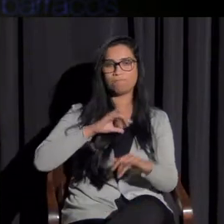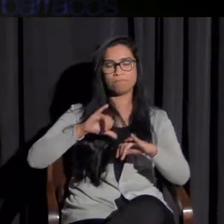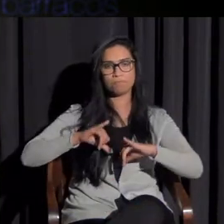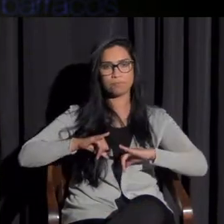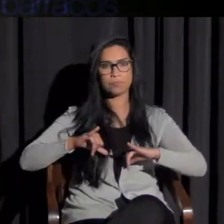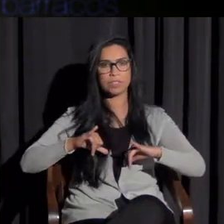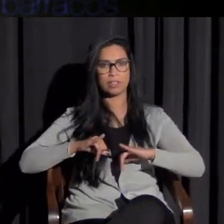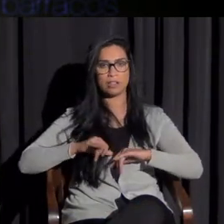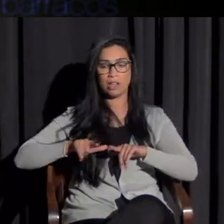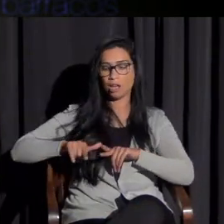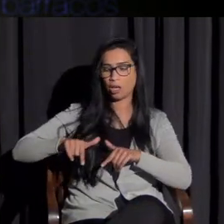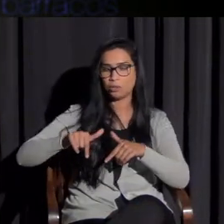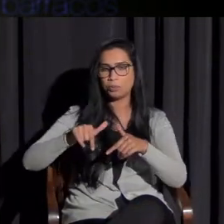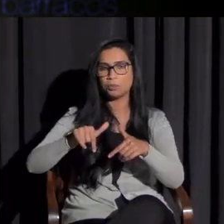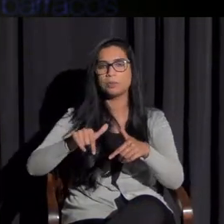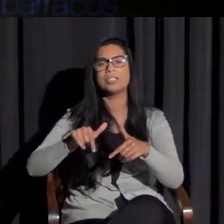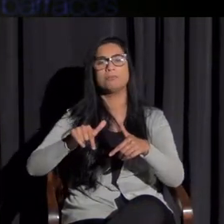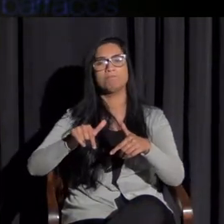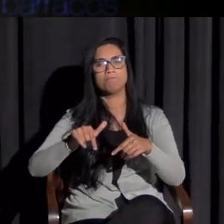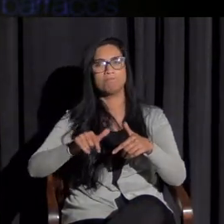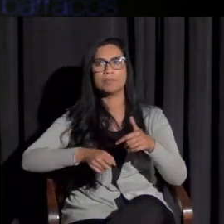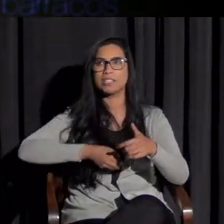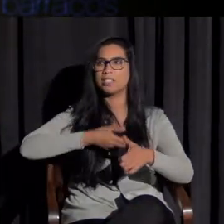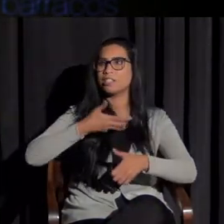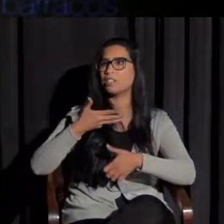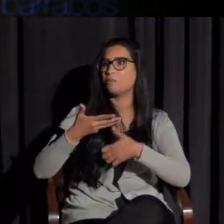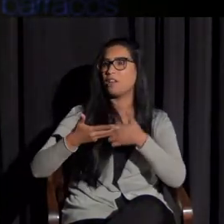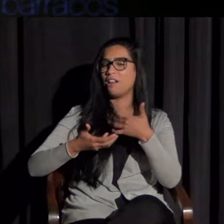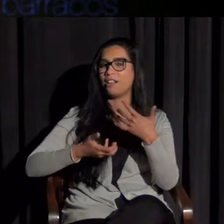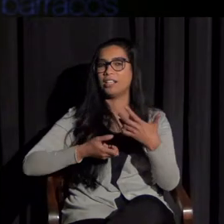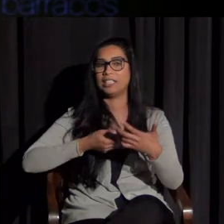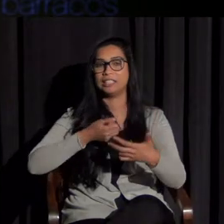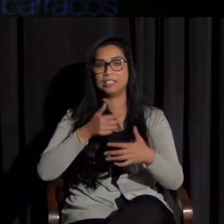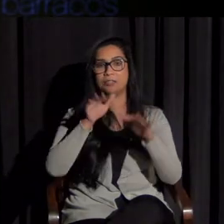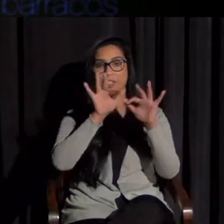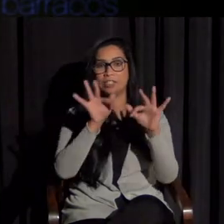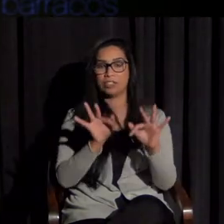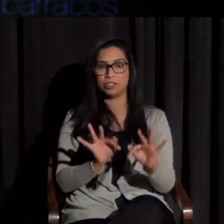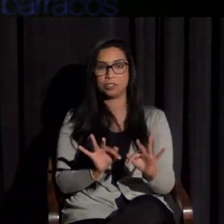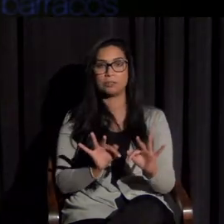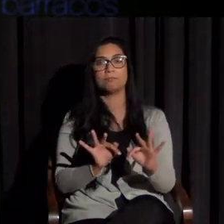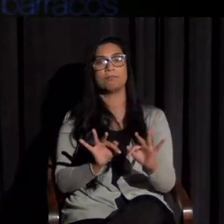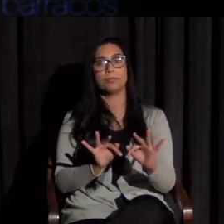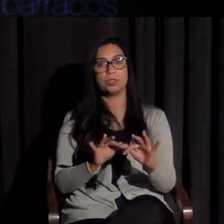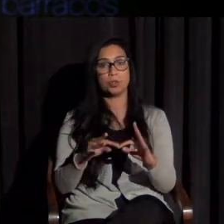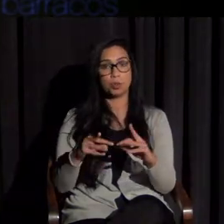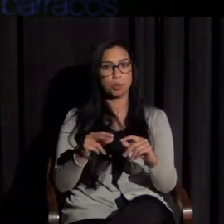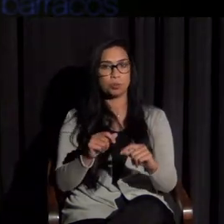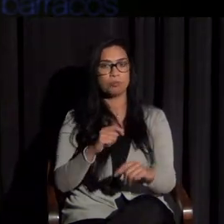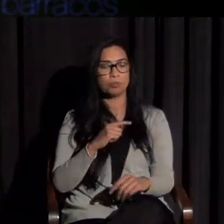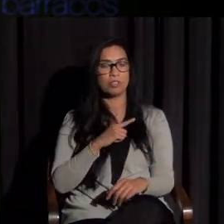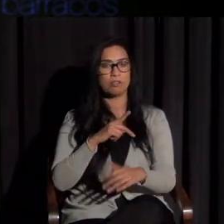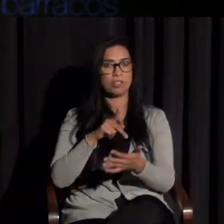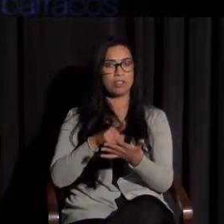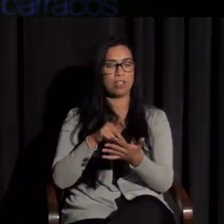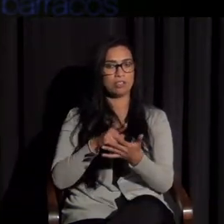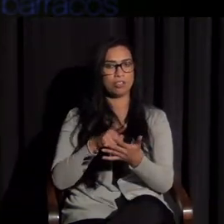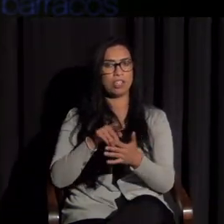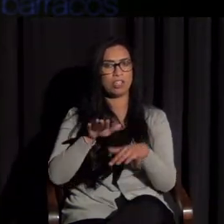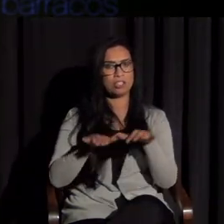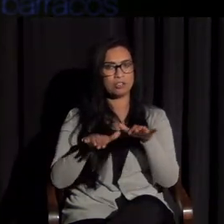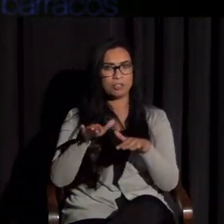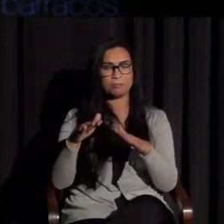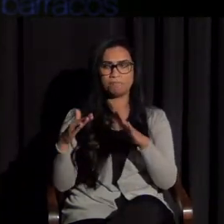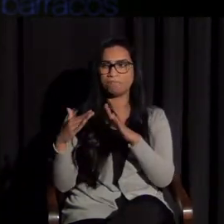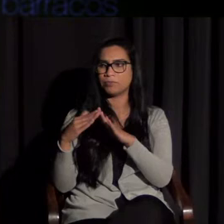a luta é a busca por essa felicidade. O lar não é um teto, uma renda, uma propriedade. O lar é a possibilidade de